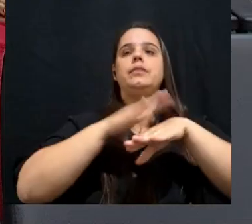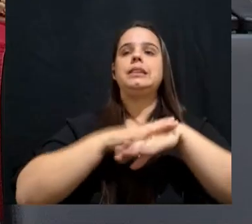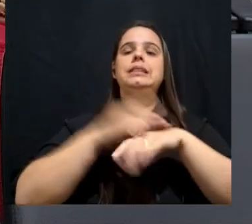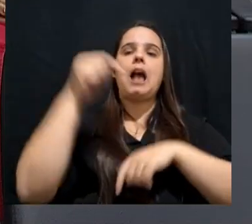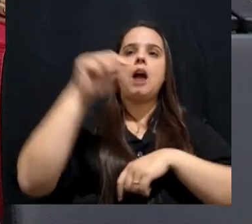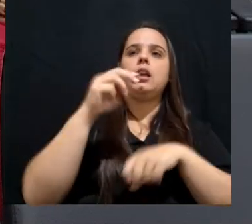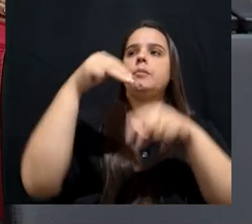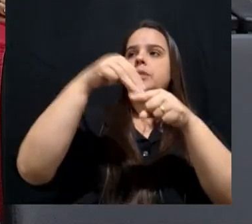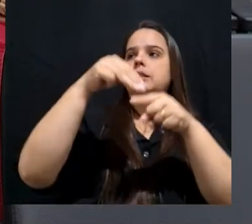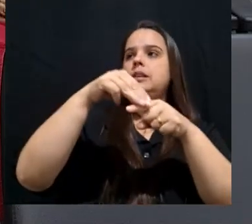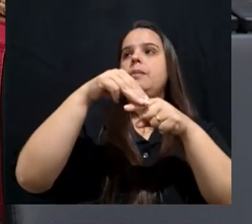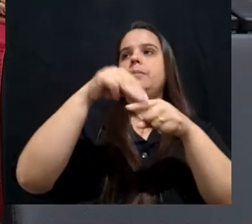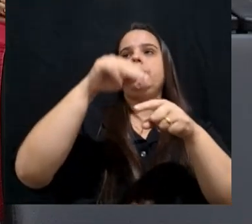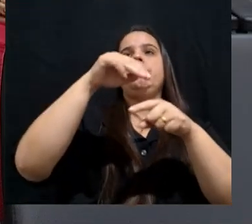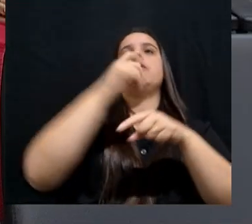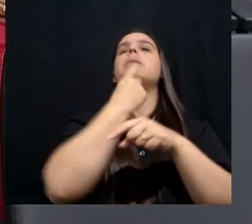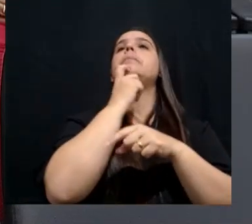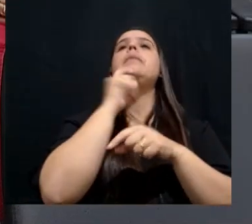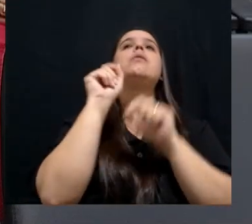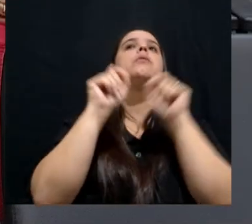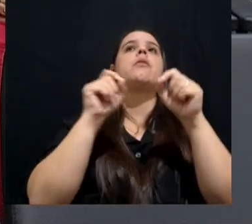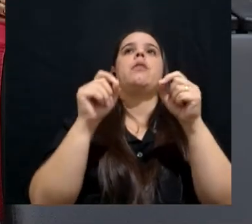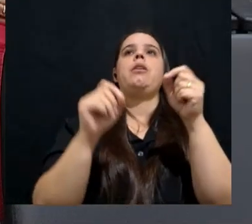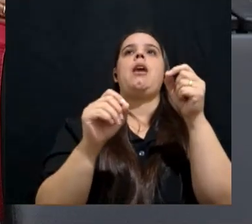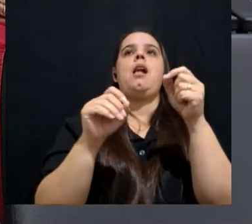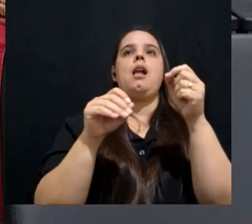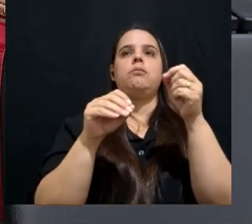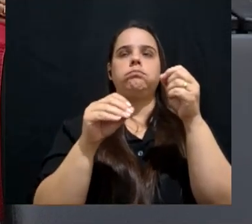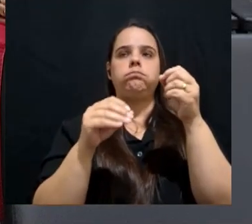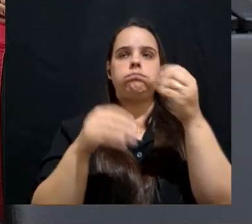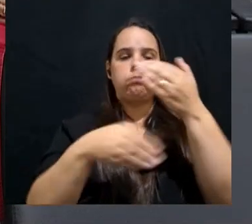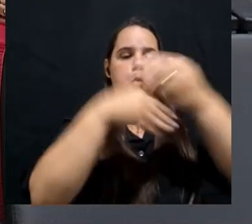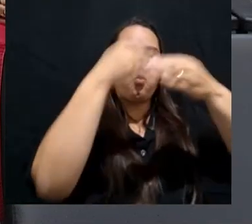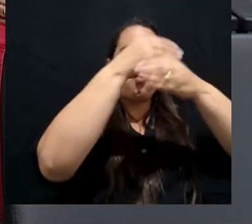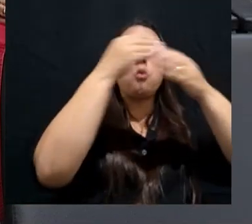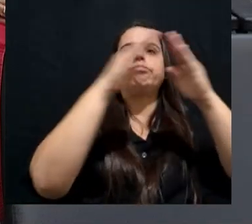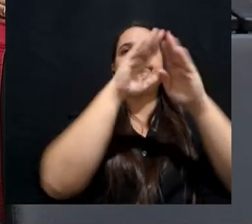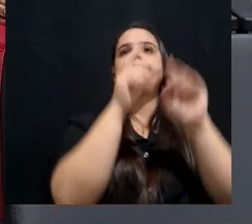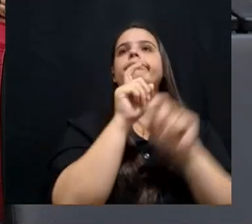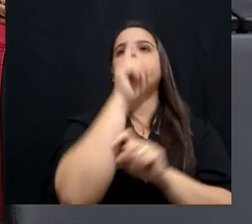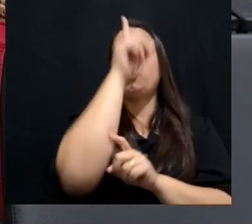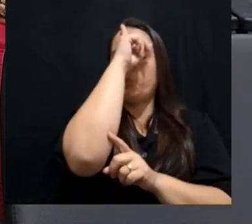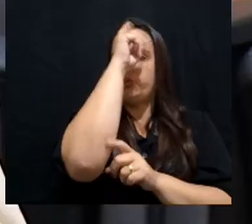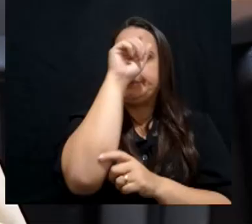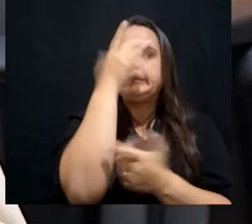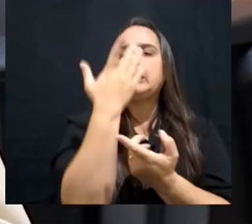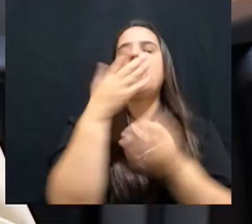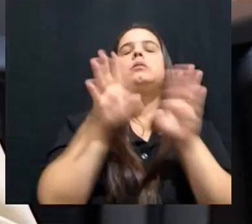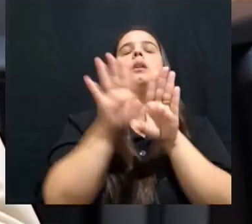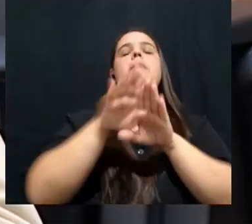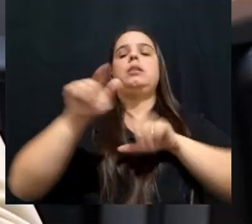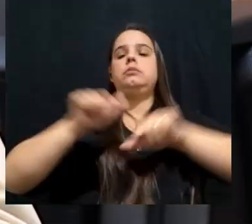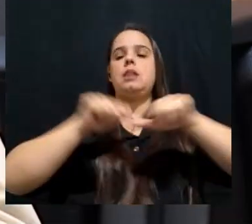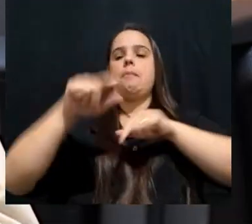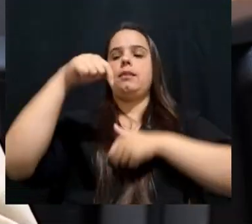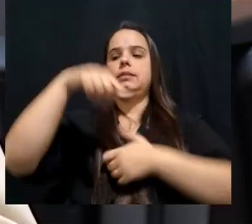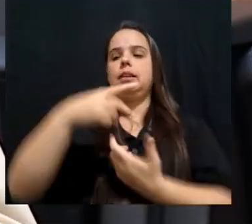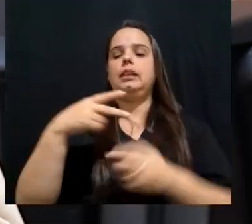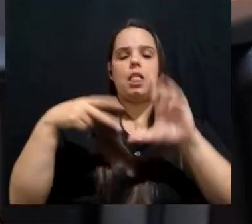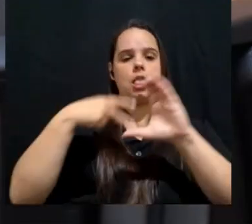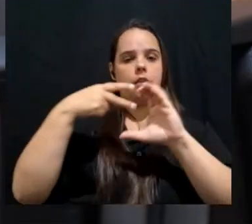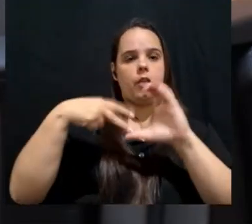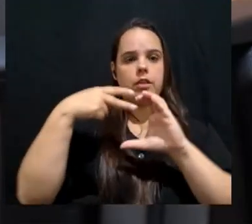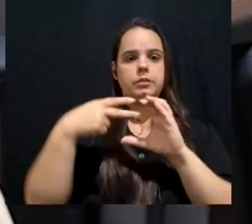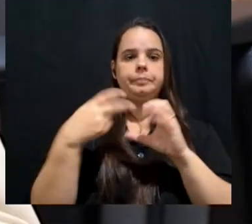falado muito sobre também esse hospital, né? Pauta aí também dos trabalhos aqui da Câmara, vereador. É verdade. Olha, o governador